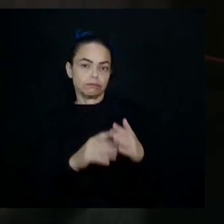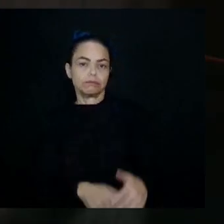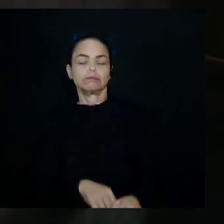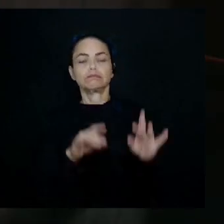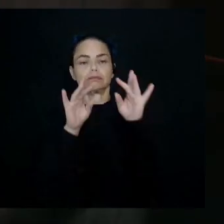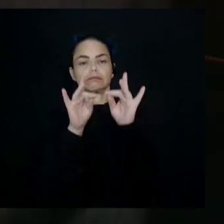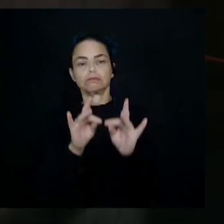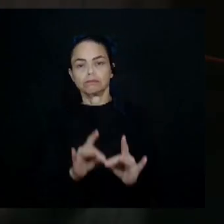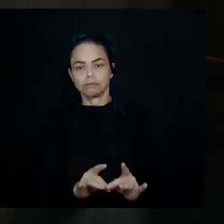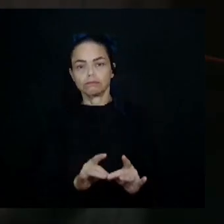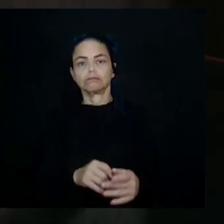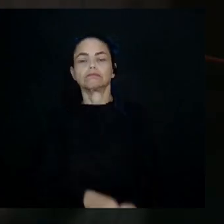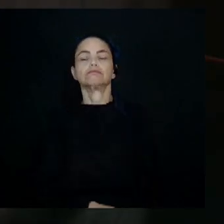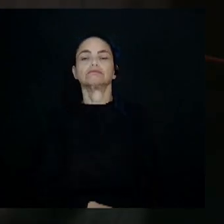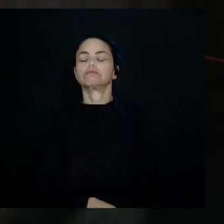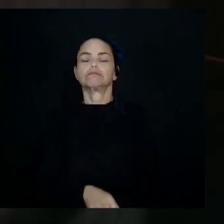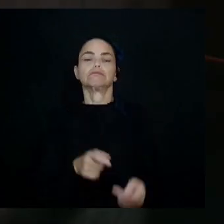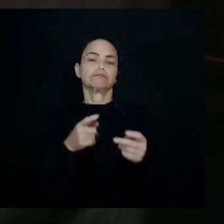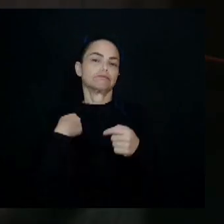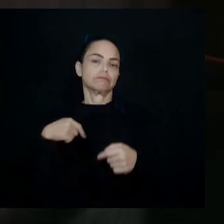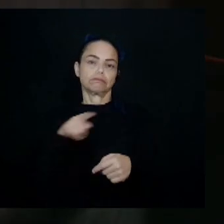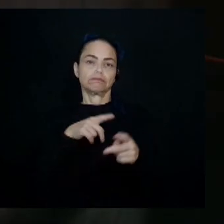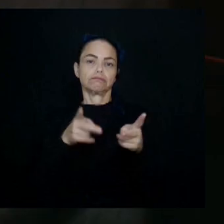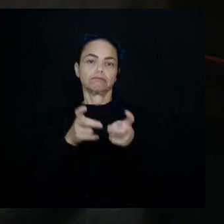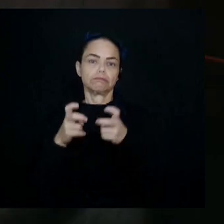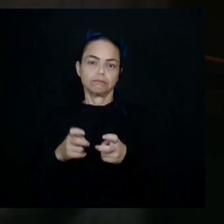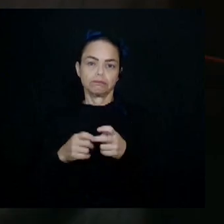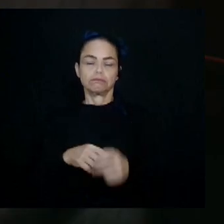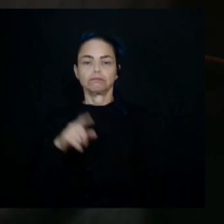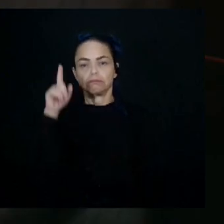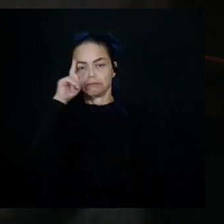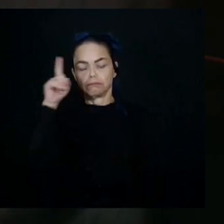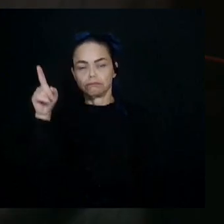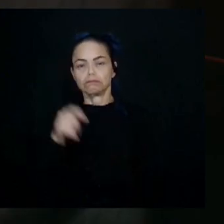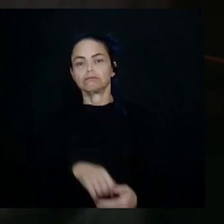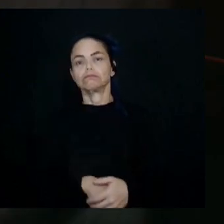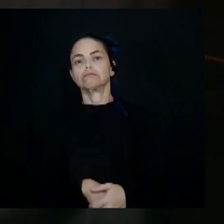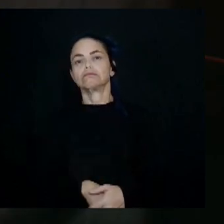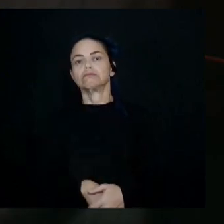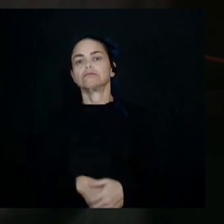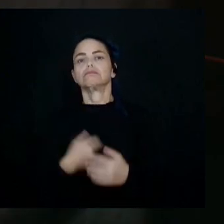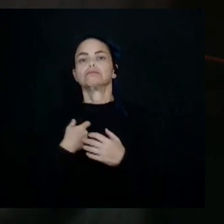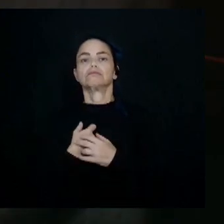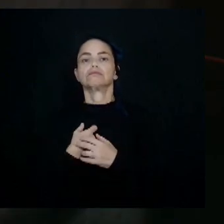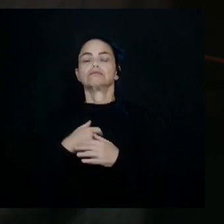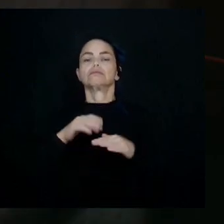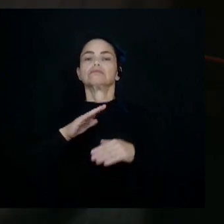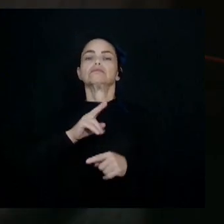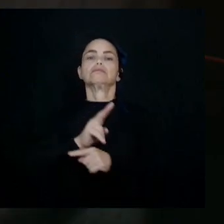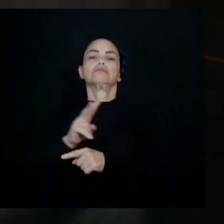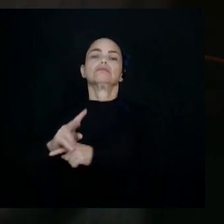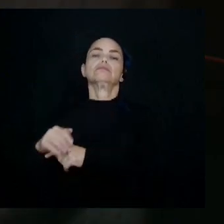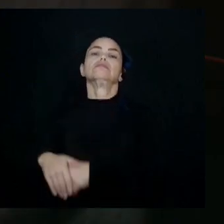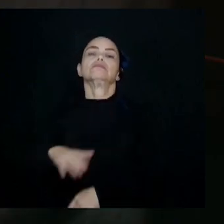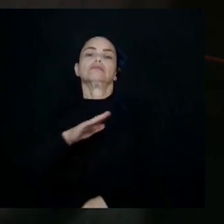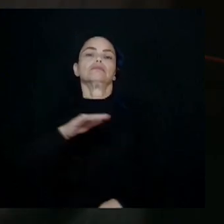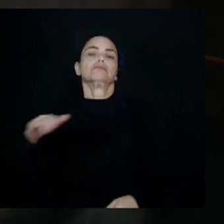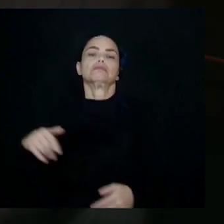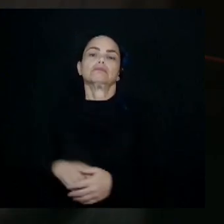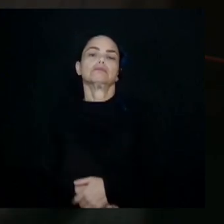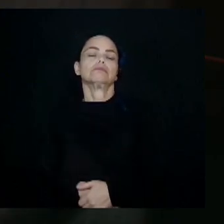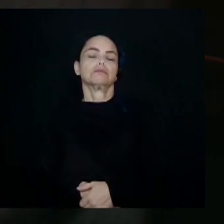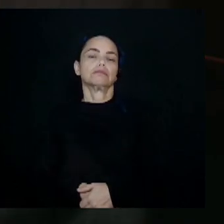passam desapercebidos durante o nosso dia, durante a criação das nossas crianças. E fica